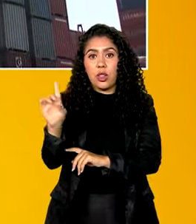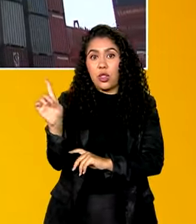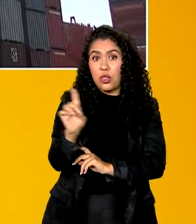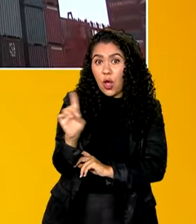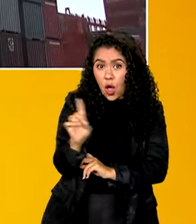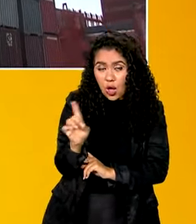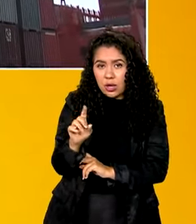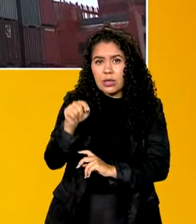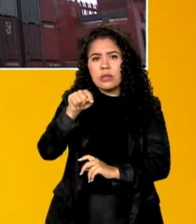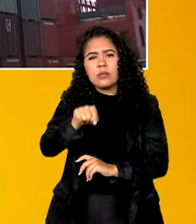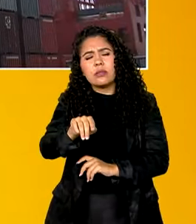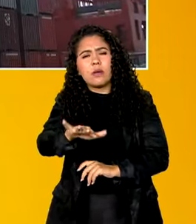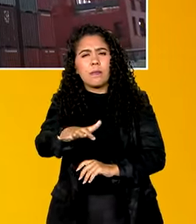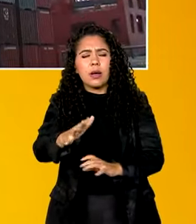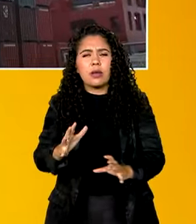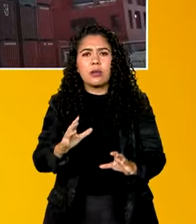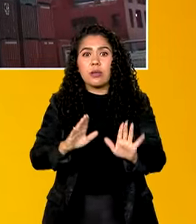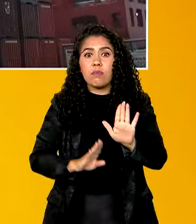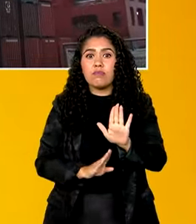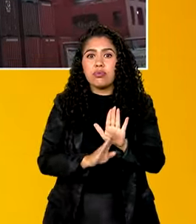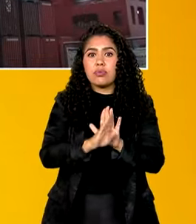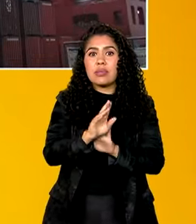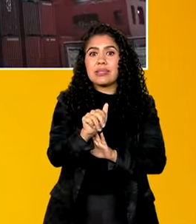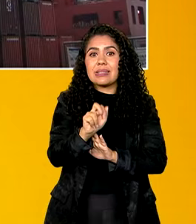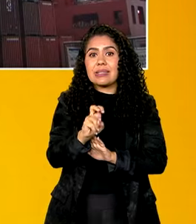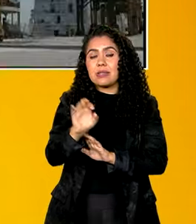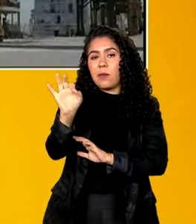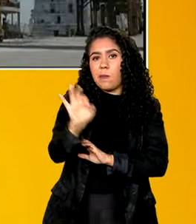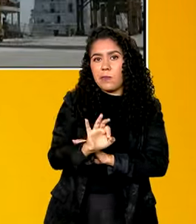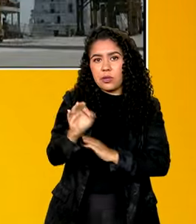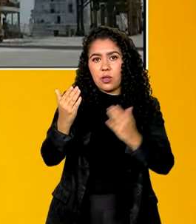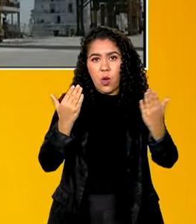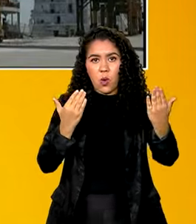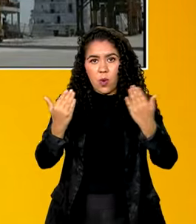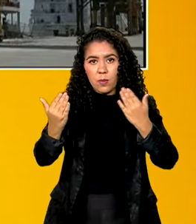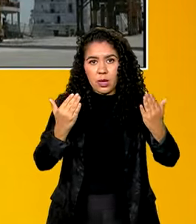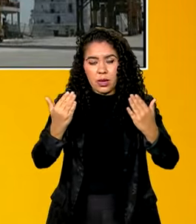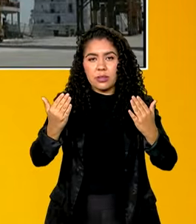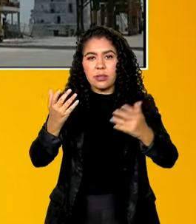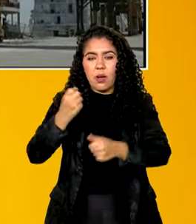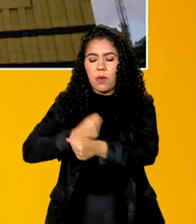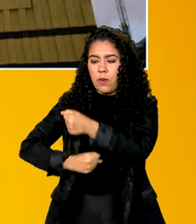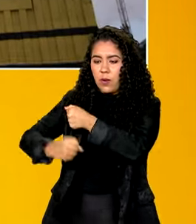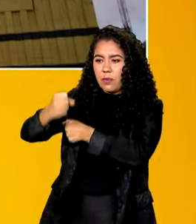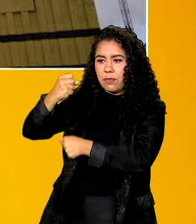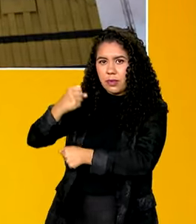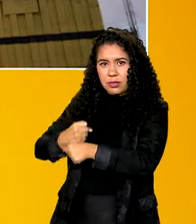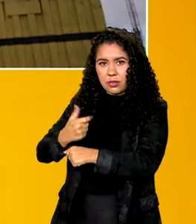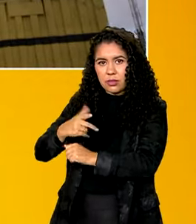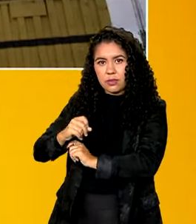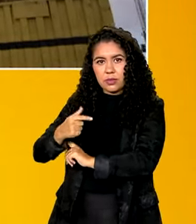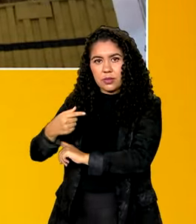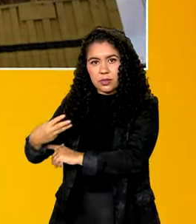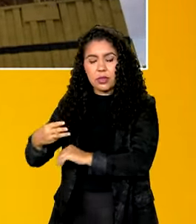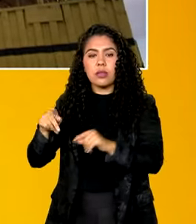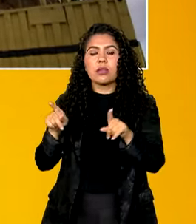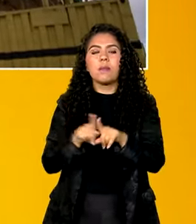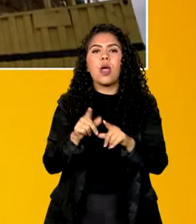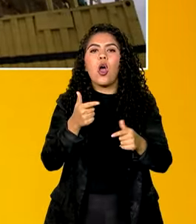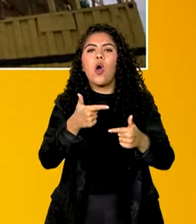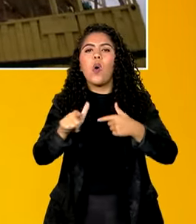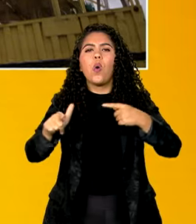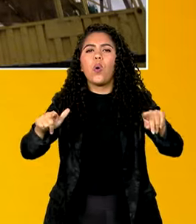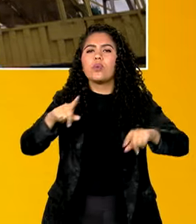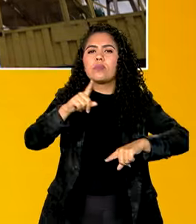US$ 1,5 bilhão, o que representa uma alta de 15% em relação ao mesmo período do ano passado. Outro dos produtos